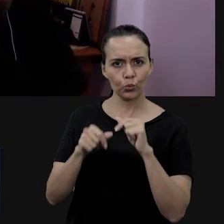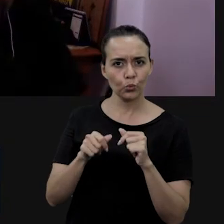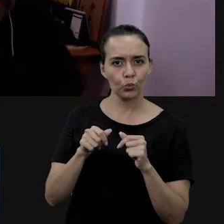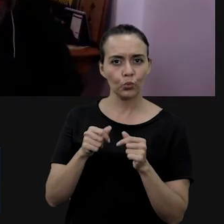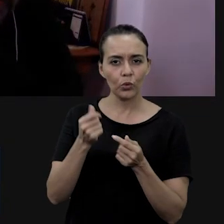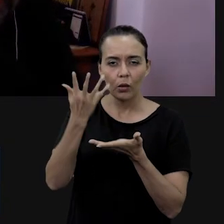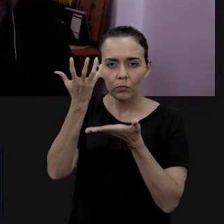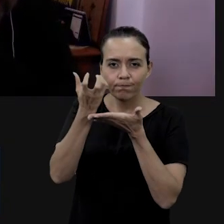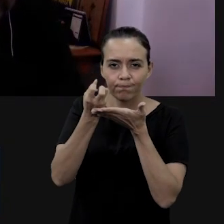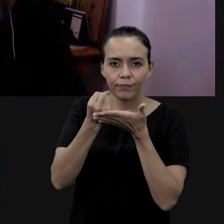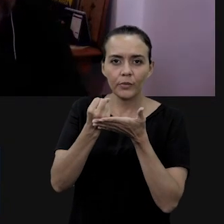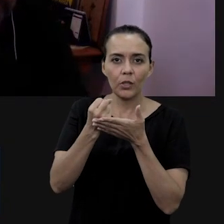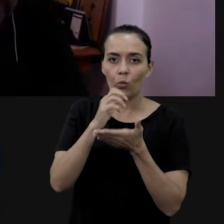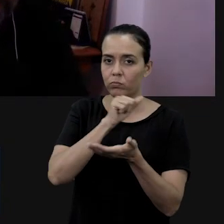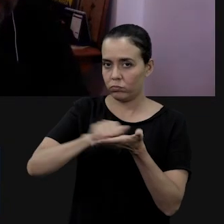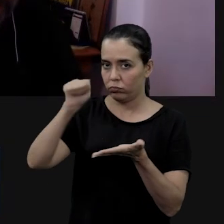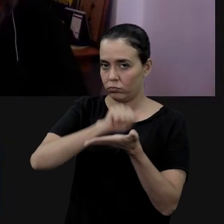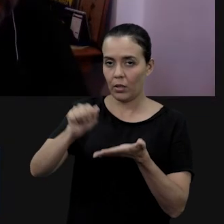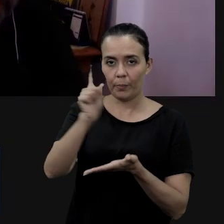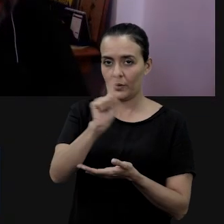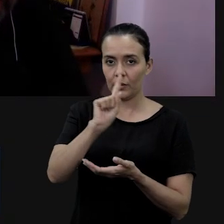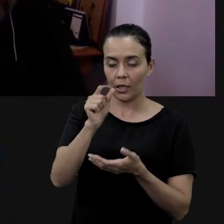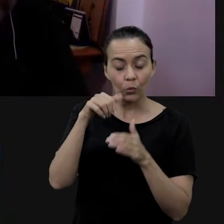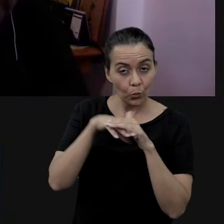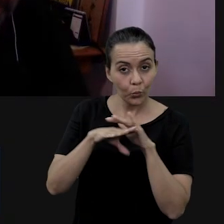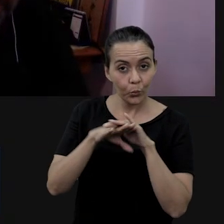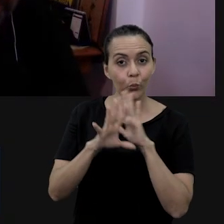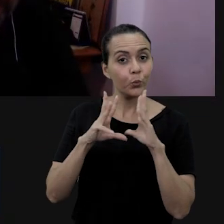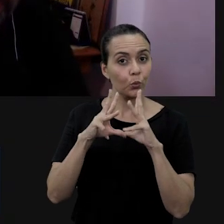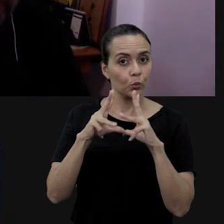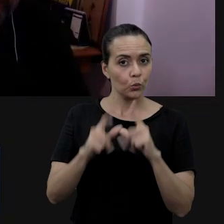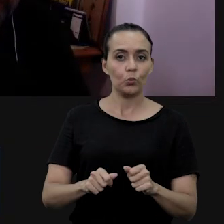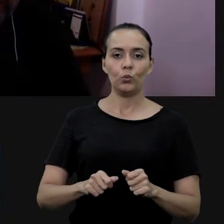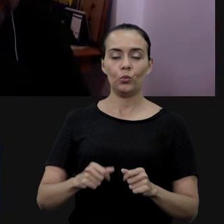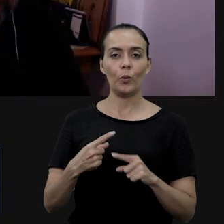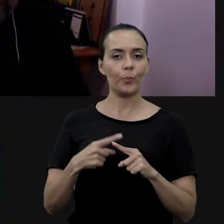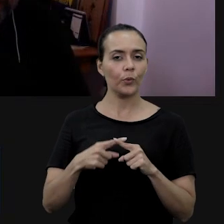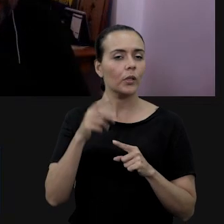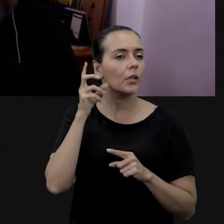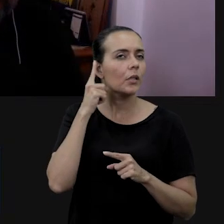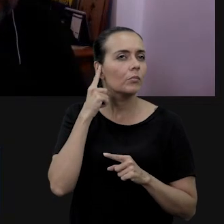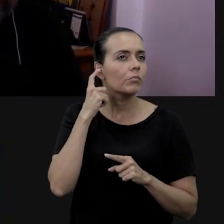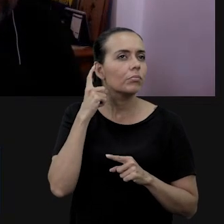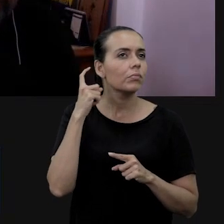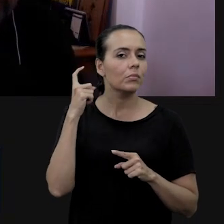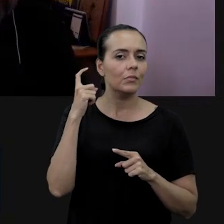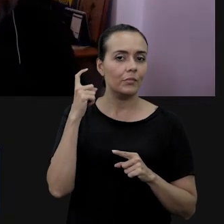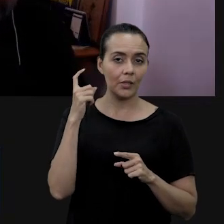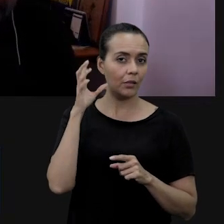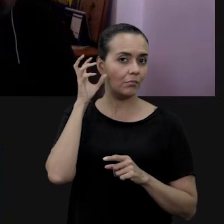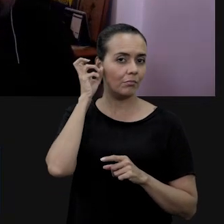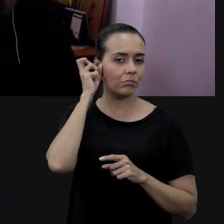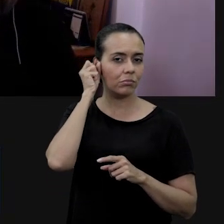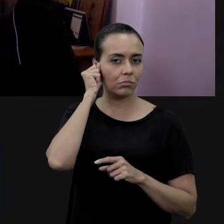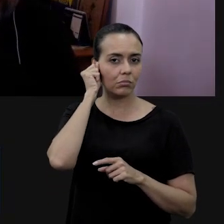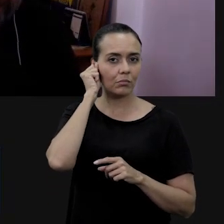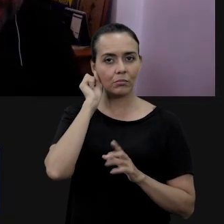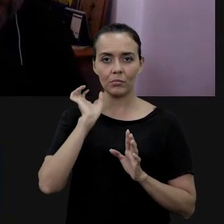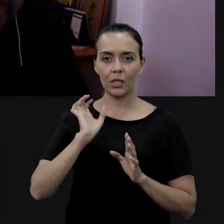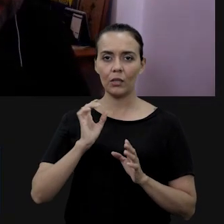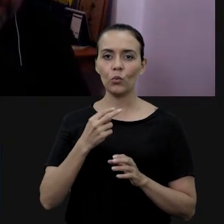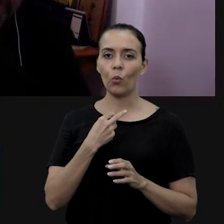gravei até hoje eu nunca paguei nada. Então eu tenho os HDs aqui, porque o áudio ocupa